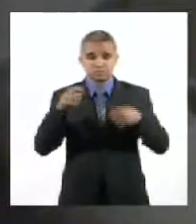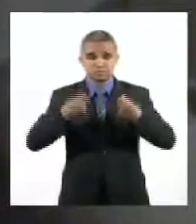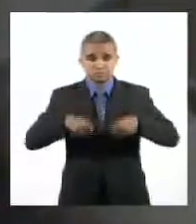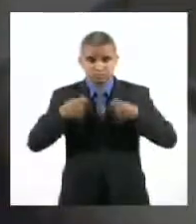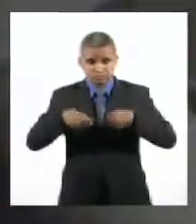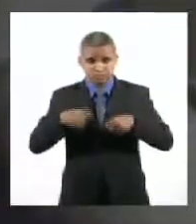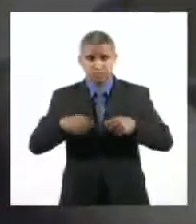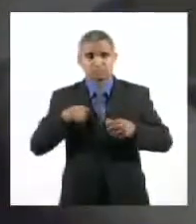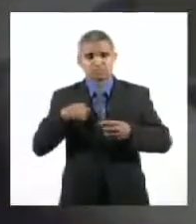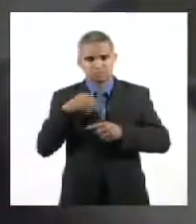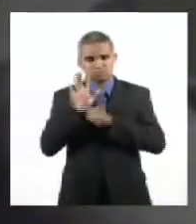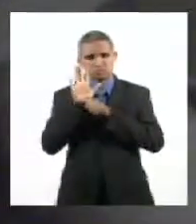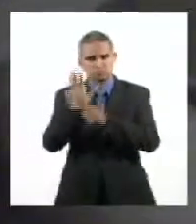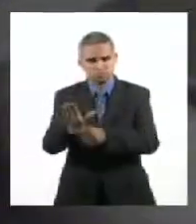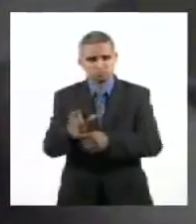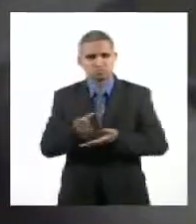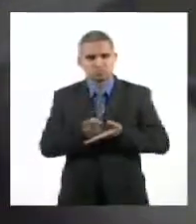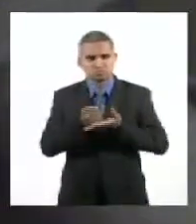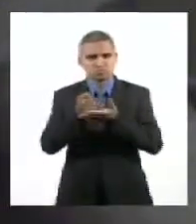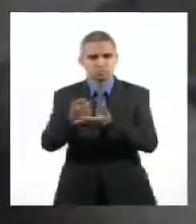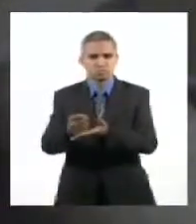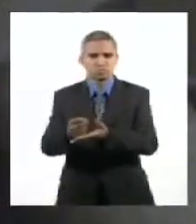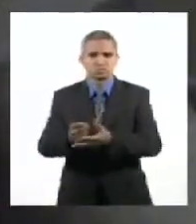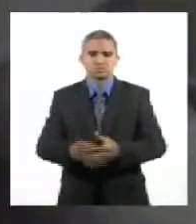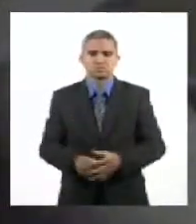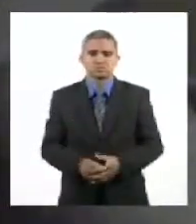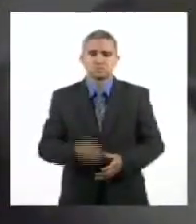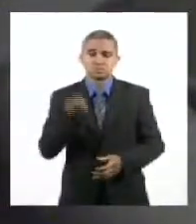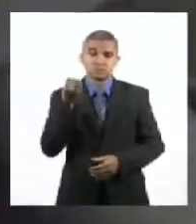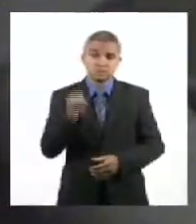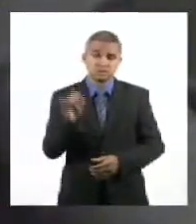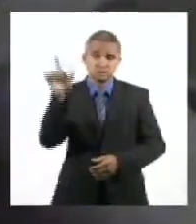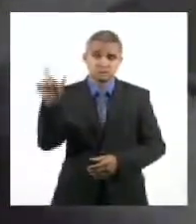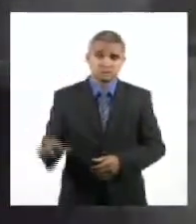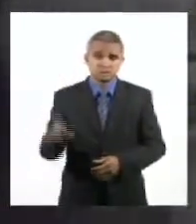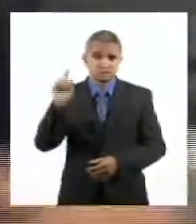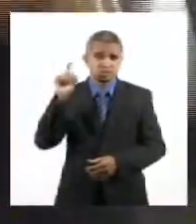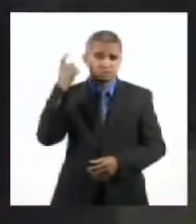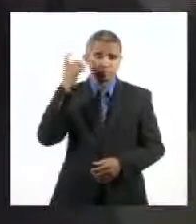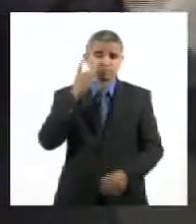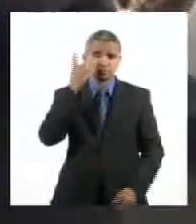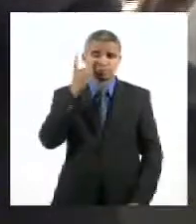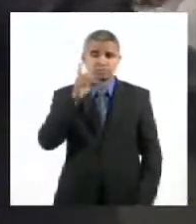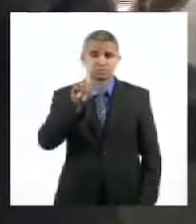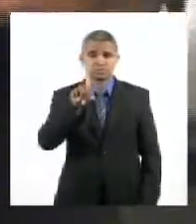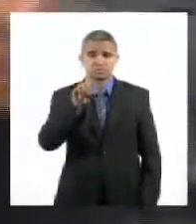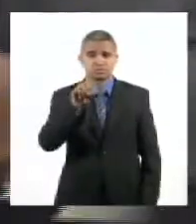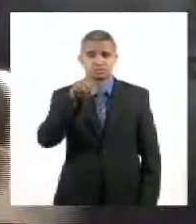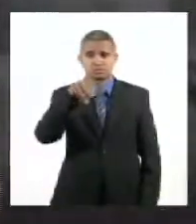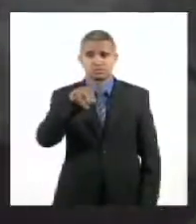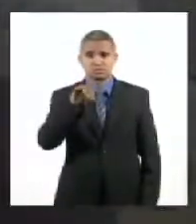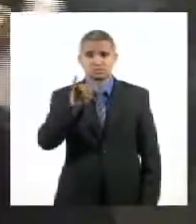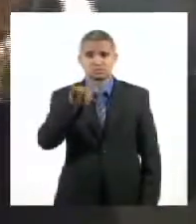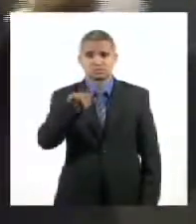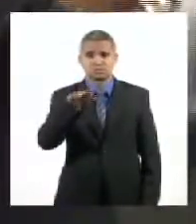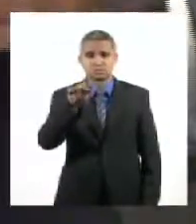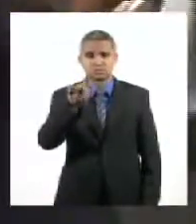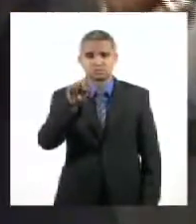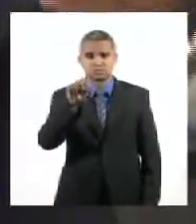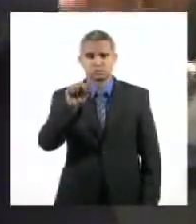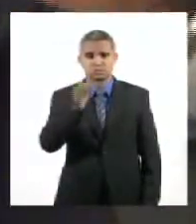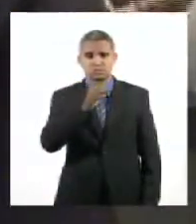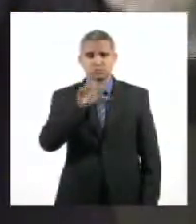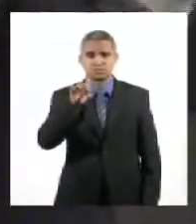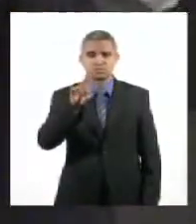estou ao seu lado, mas não irei quando tiver a presença do ex-deputado Domingos Dutra, que sequer tem legitimidade